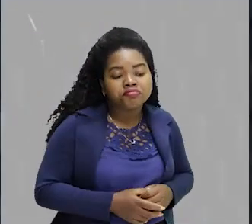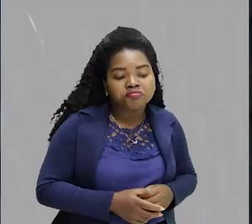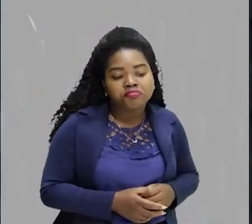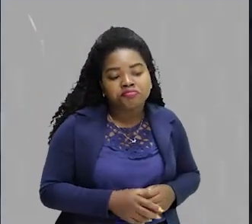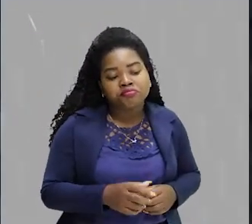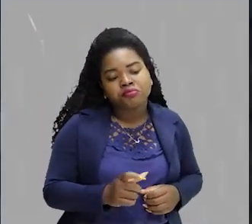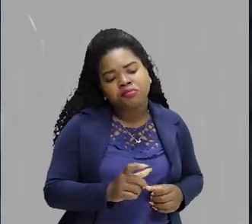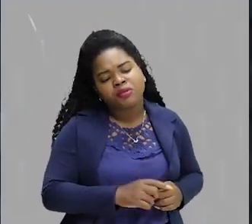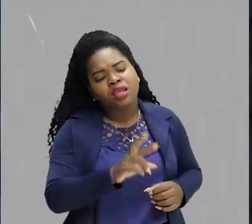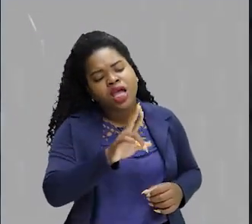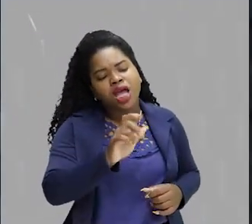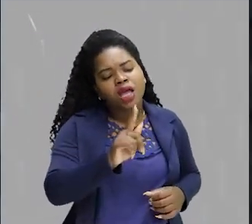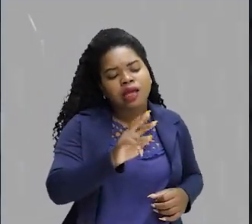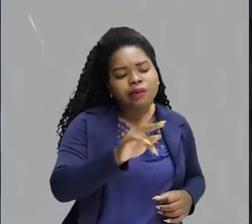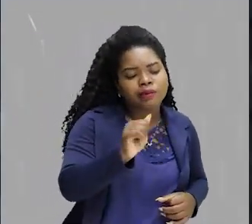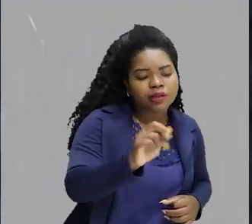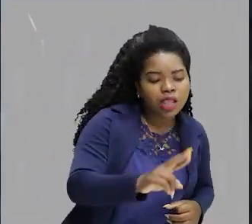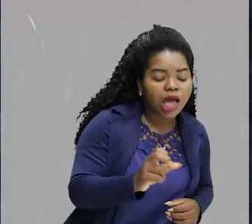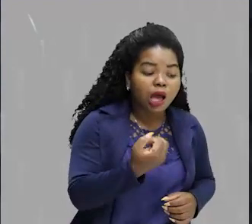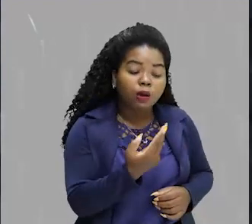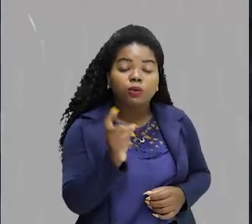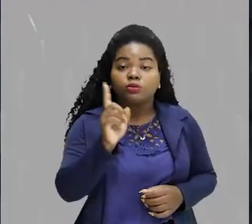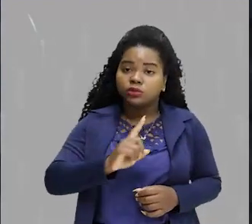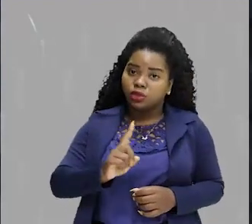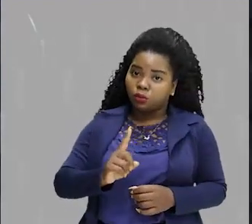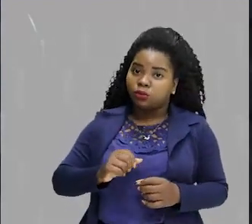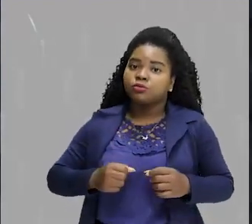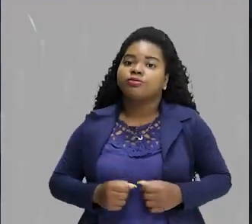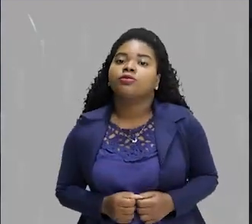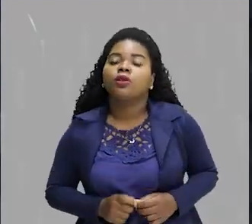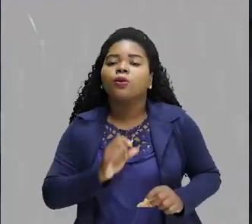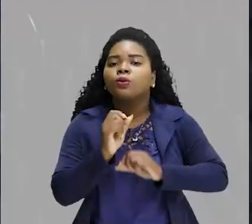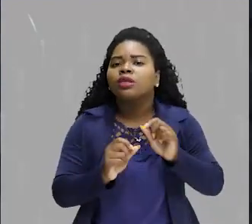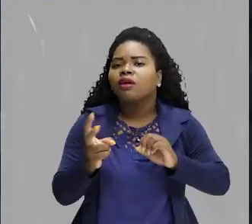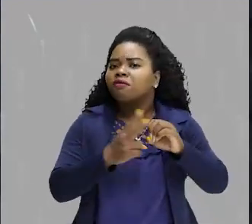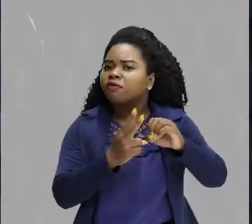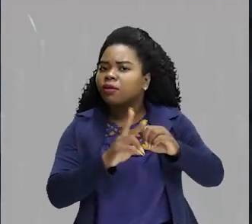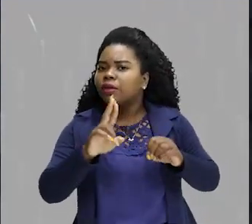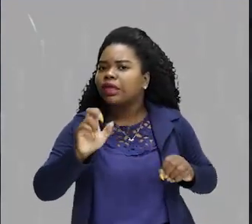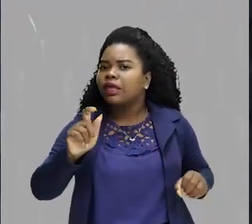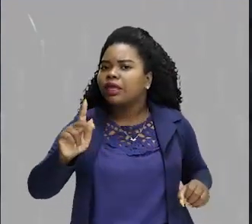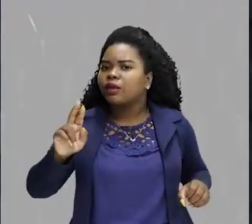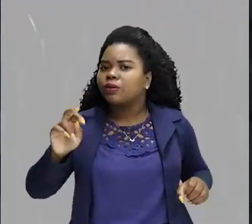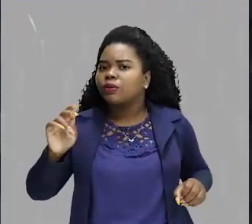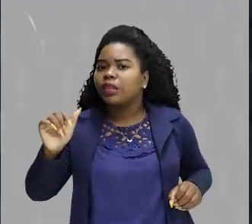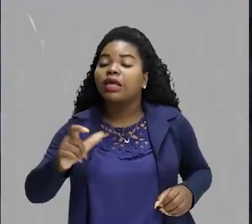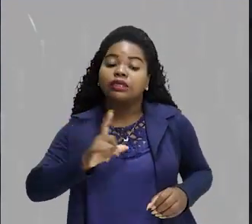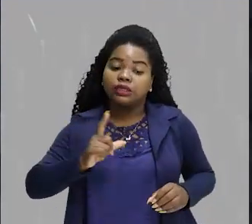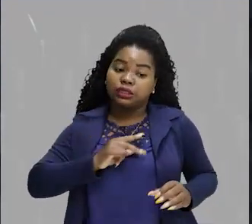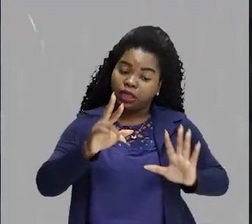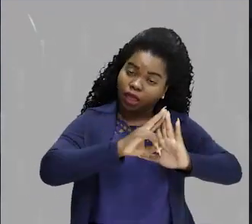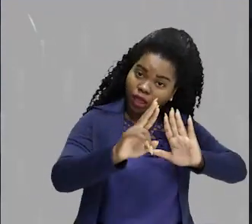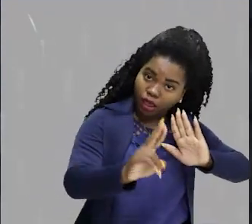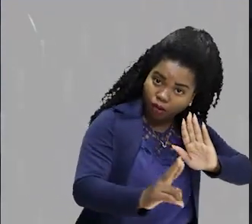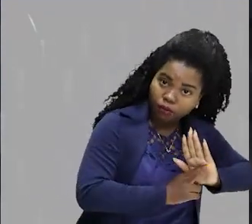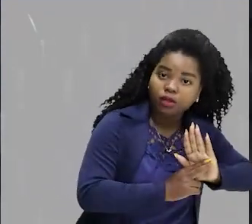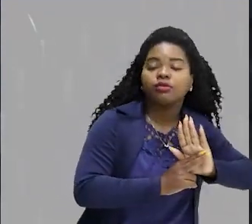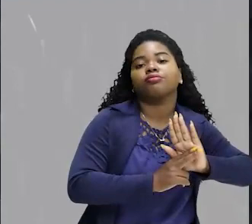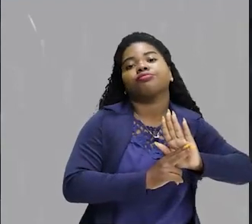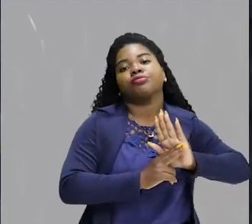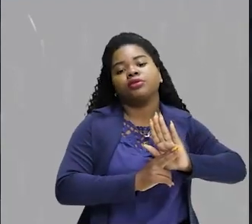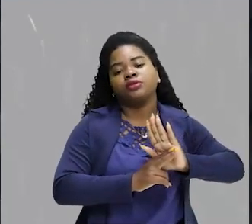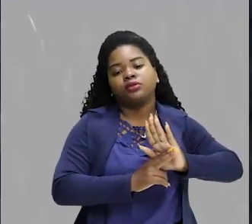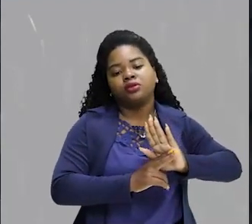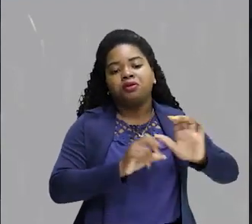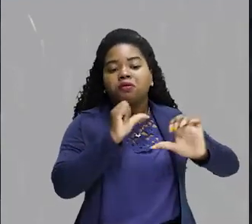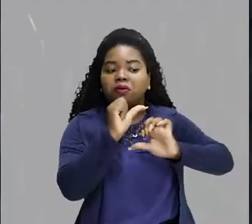é regular ou se esse verbo é irregular. O que é um verbo regular? É aquele verbo que segue um padrão. Eu sempre vou